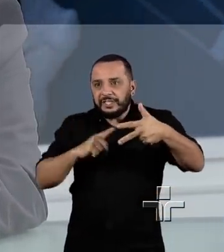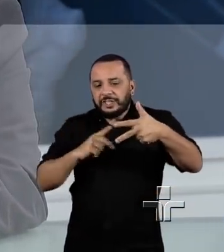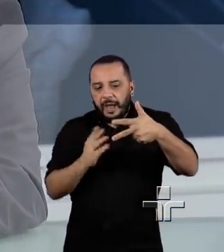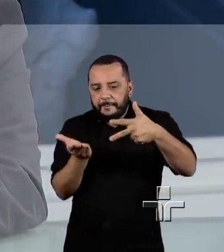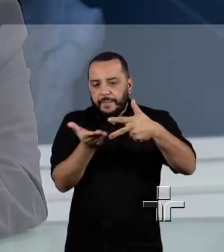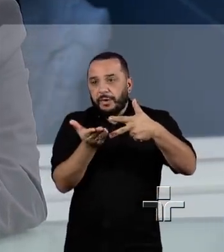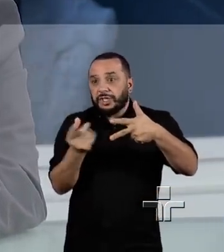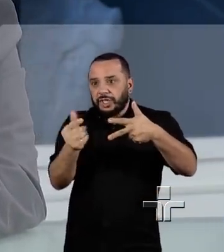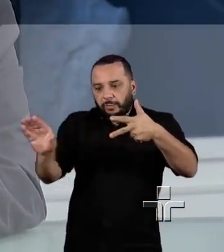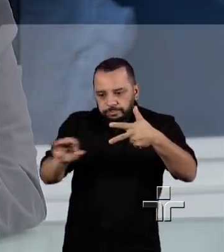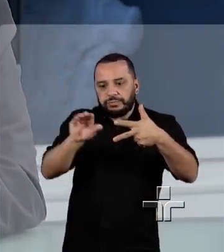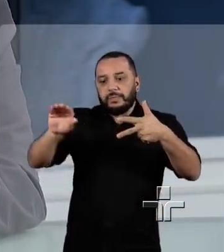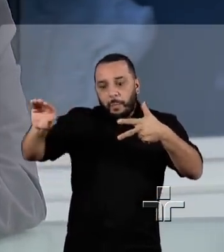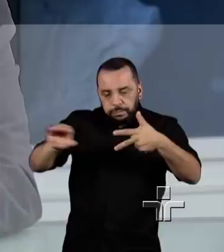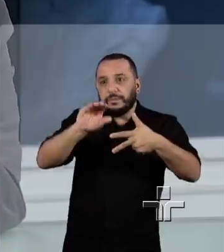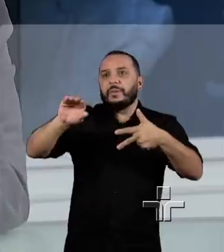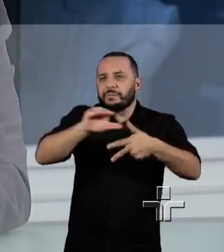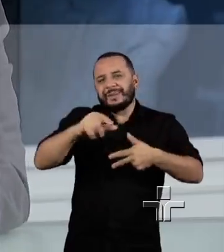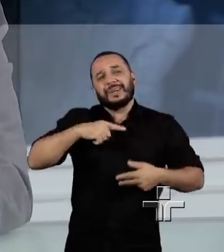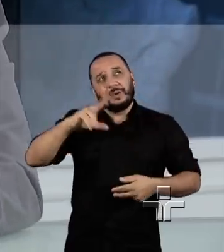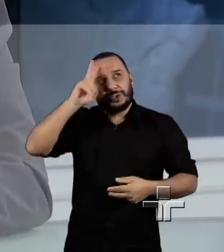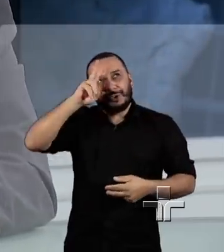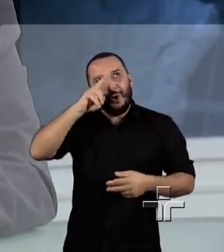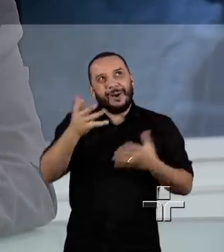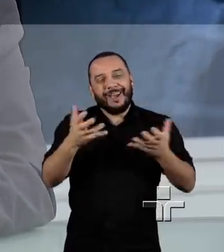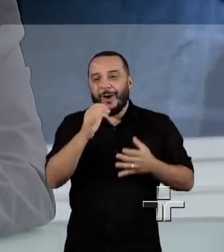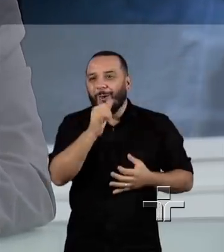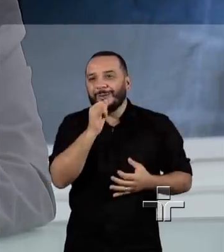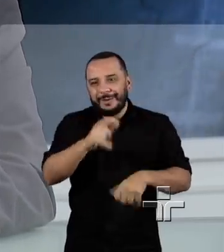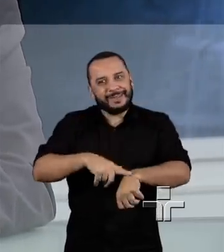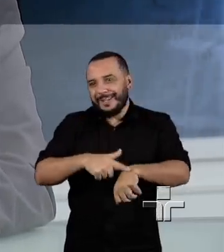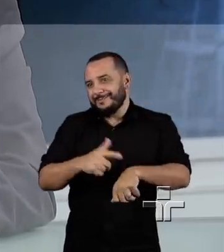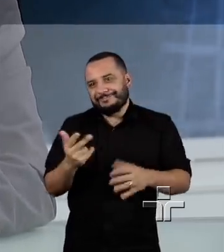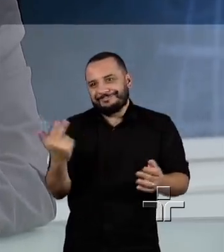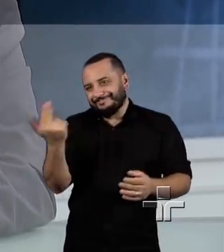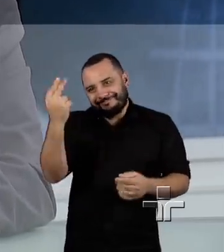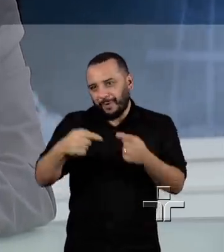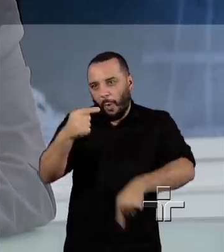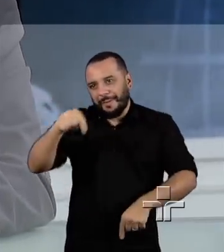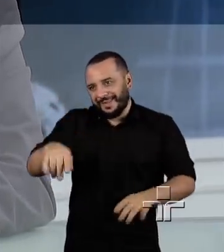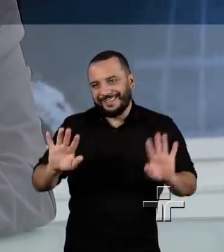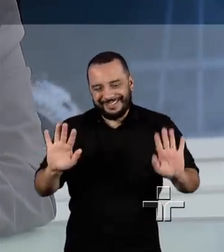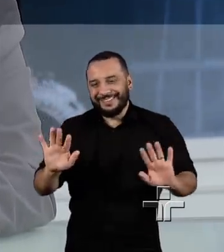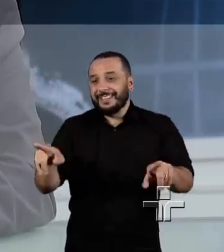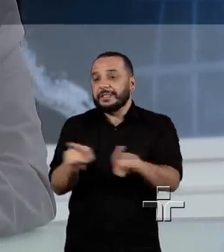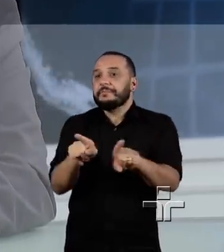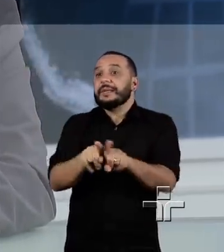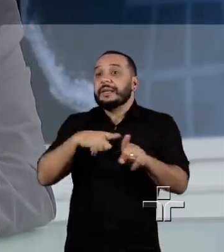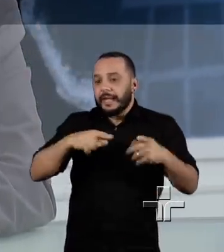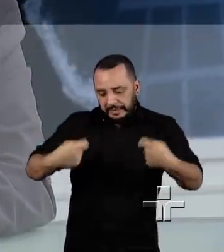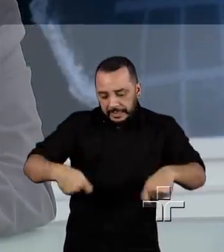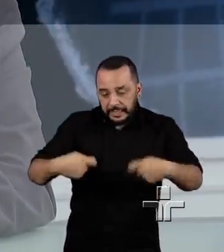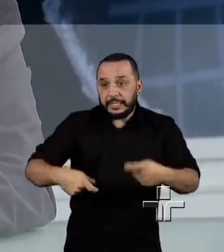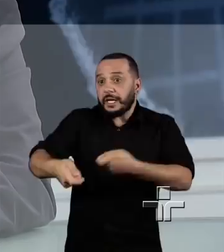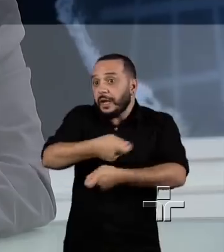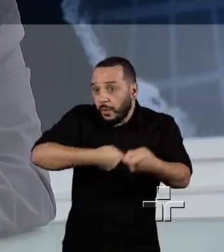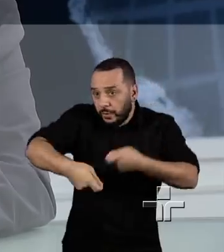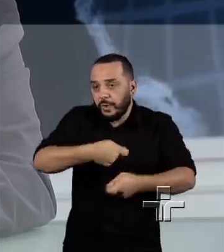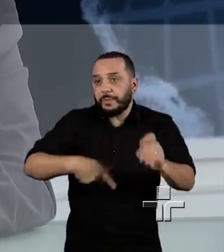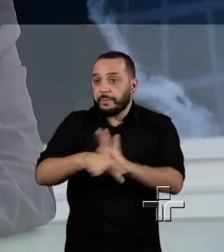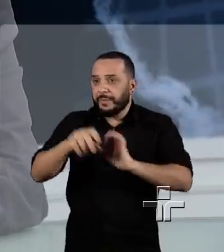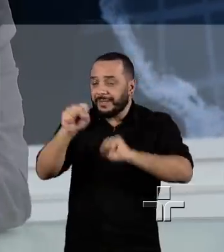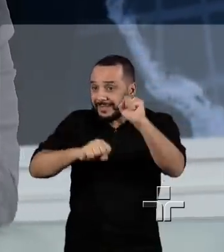mais recursos. Eu podia contar uma série de histórias, mas não cabe isso aqui. E a necessidade econômica de sobrevivência das empresas está fazendo